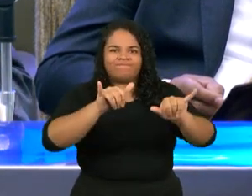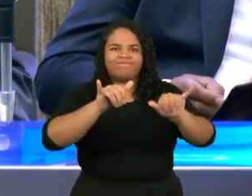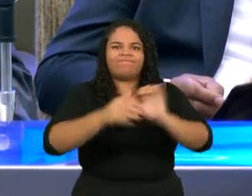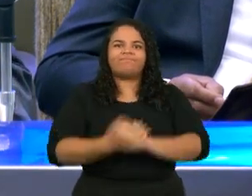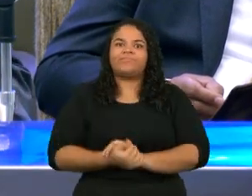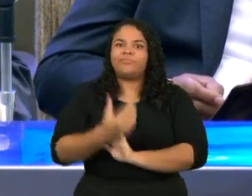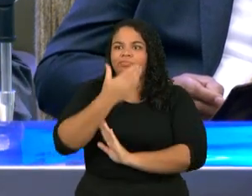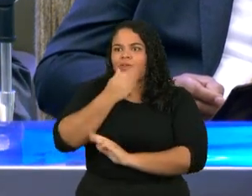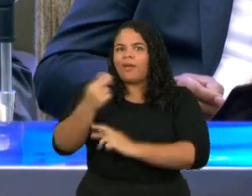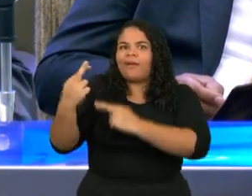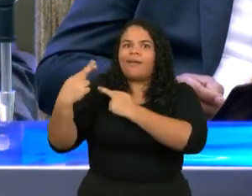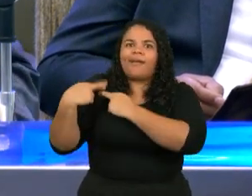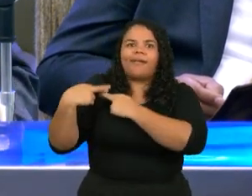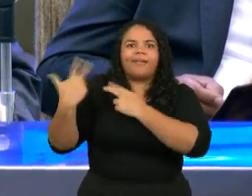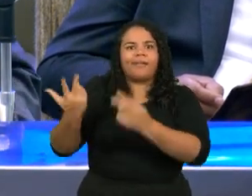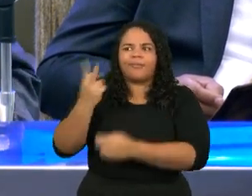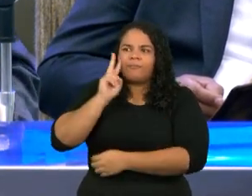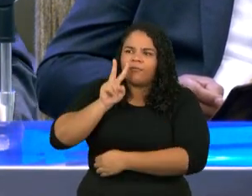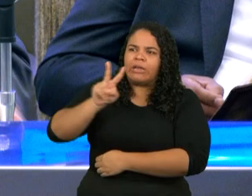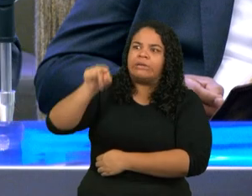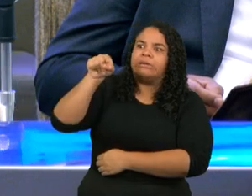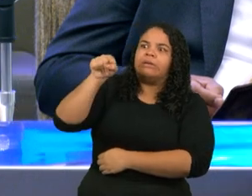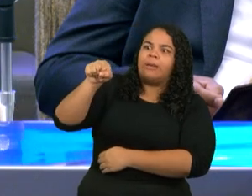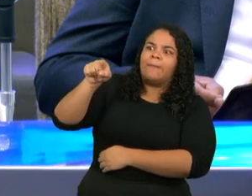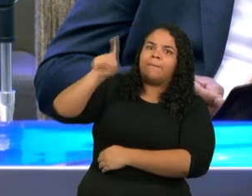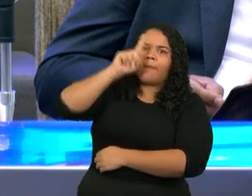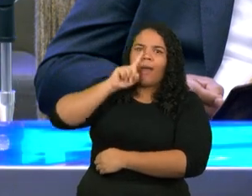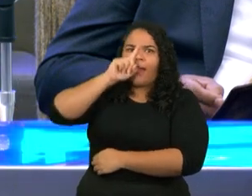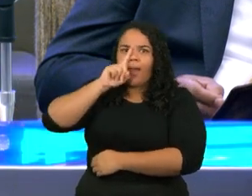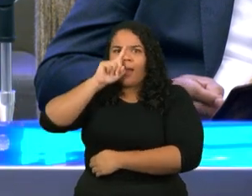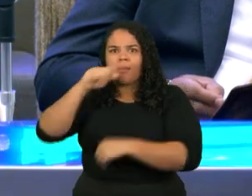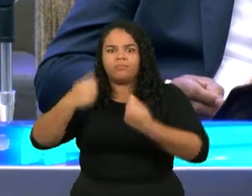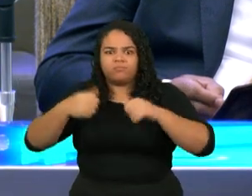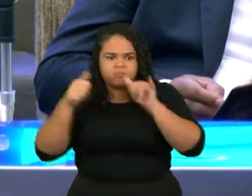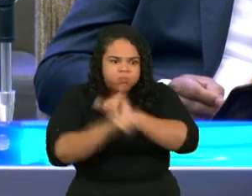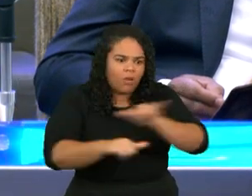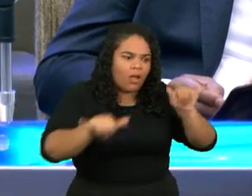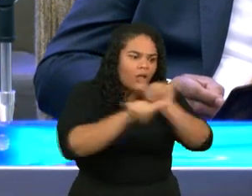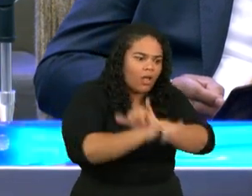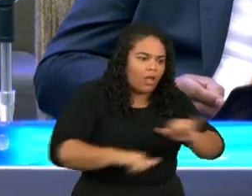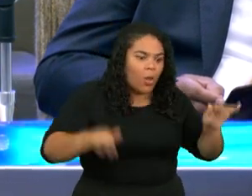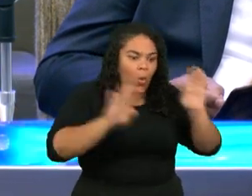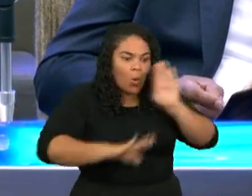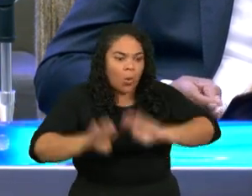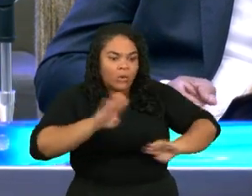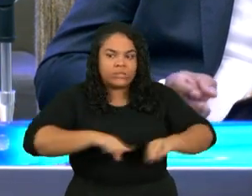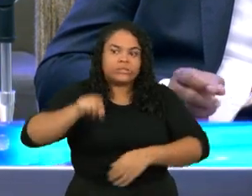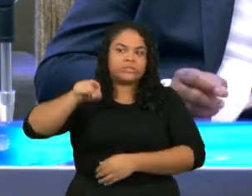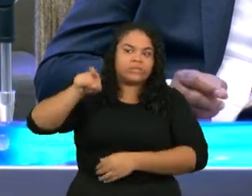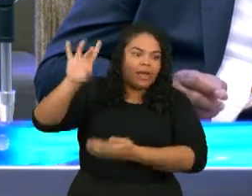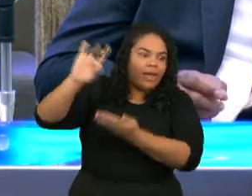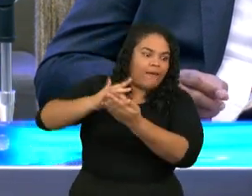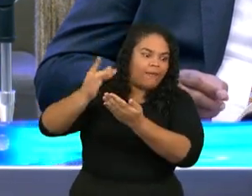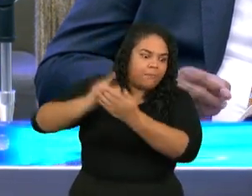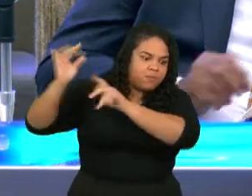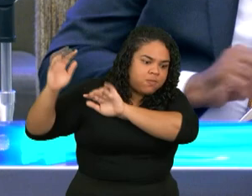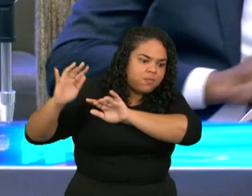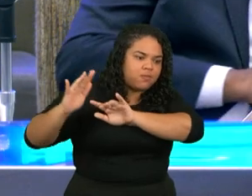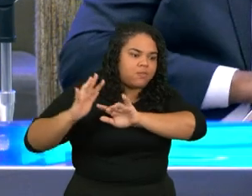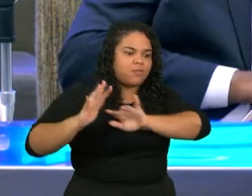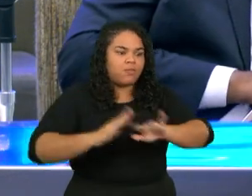para avisar do eminente perigo da proximidade do inimigo não é isso do